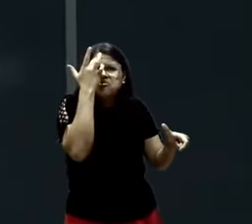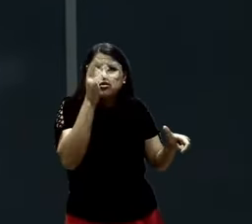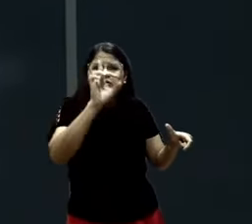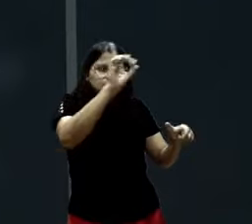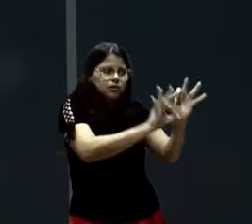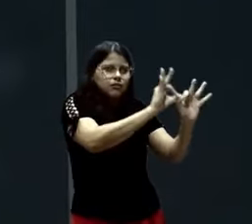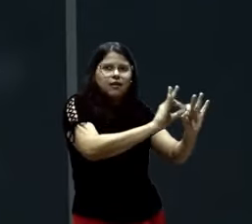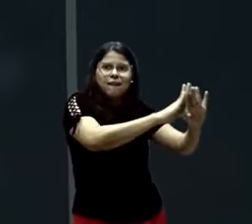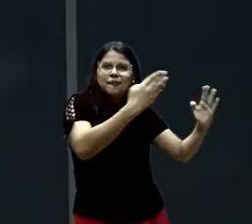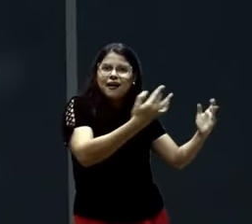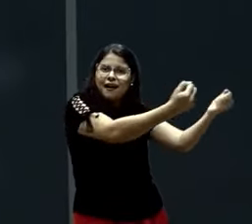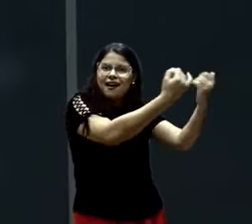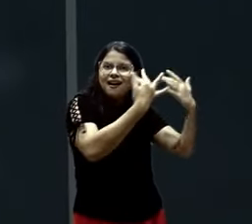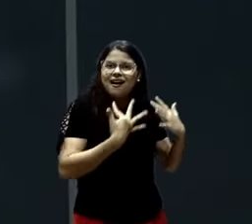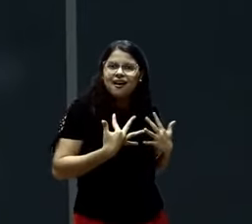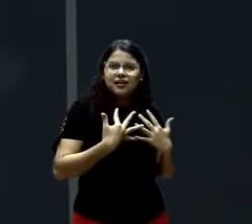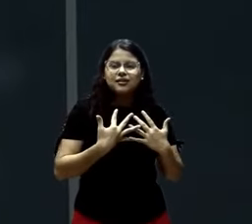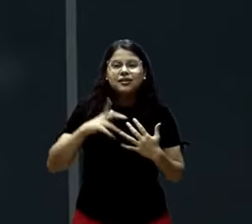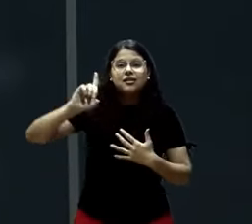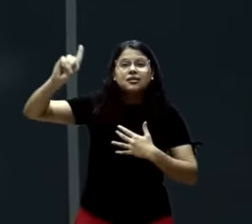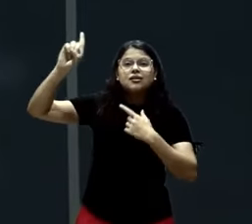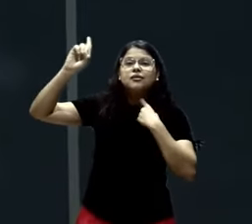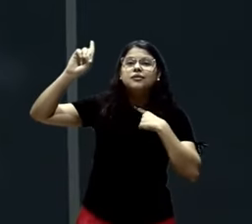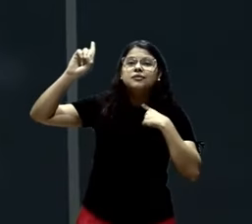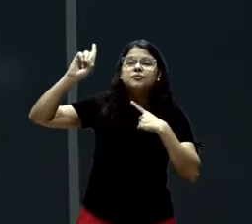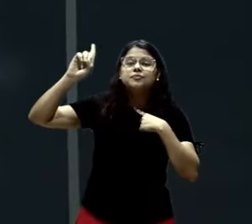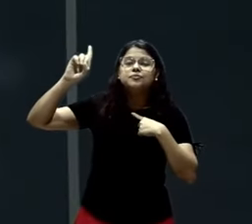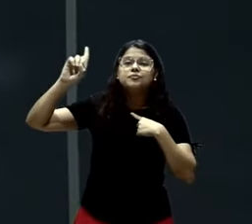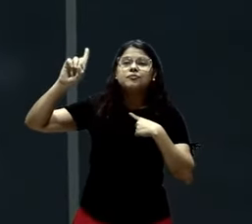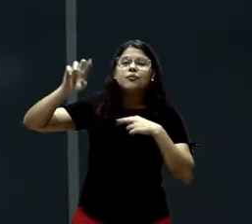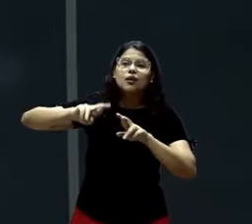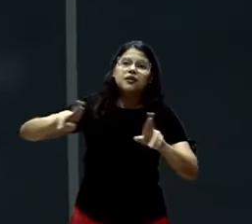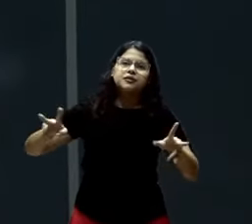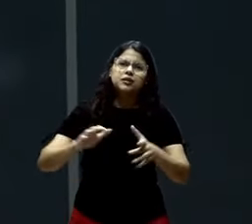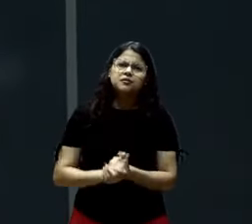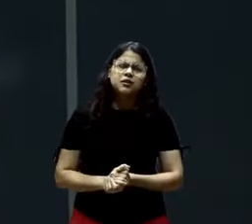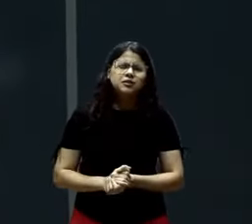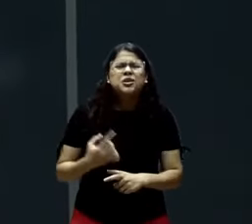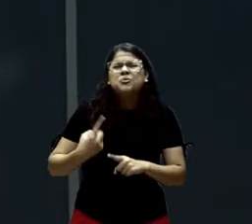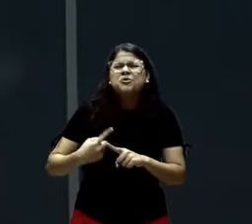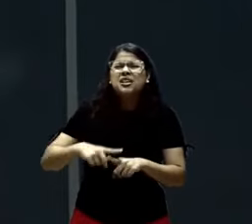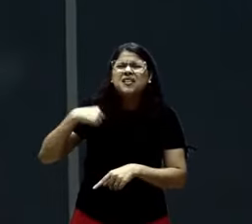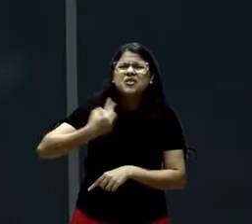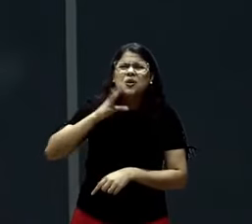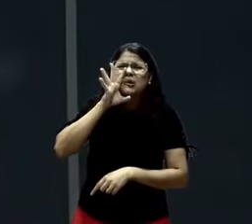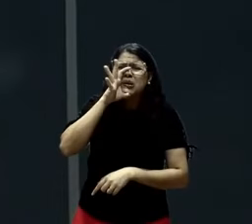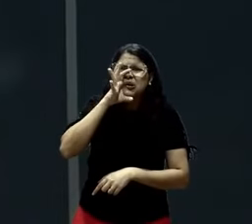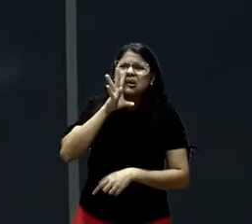A vontade de Deus implica isso. E por que que nós resistimos à vontade de Deus?